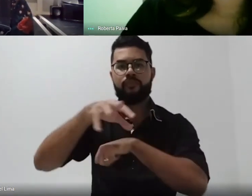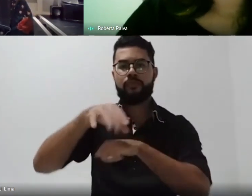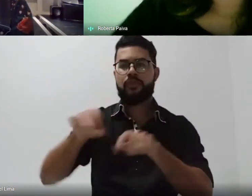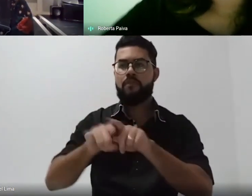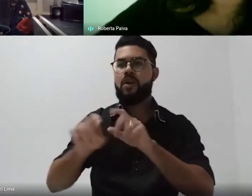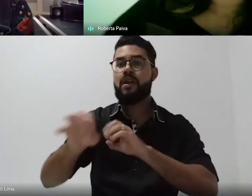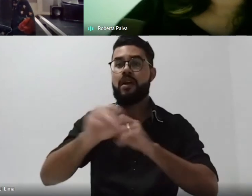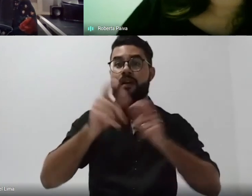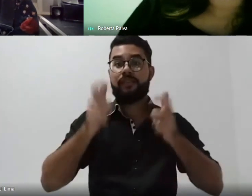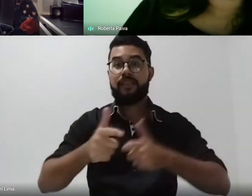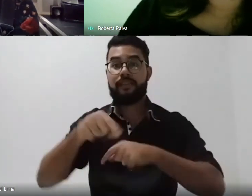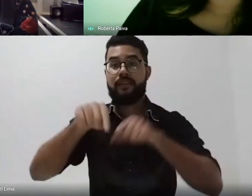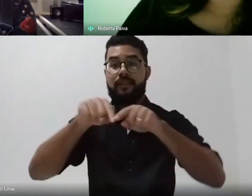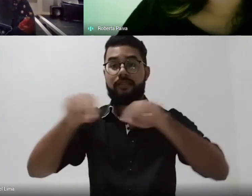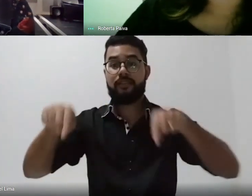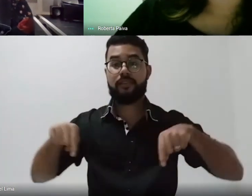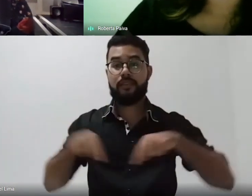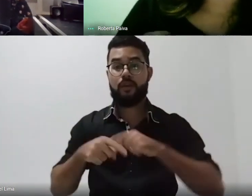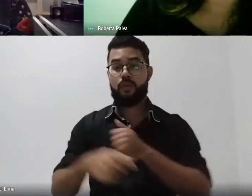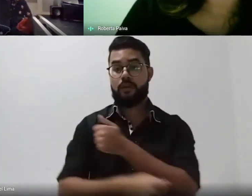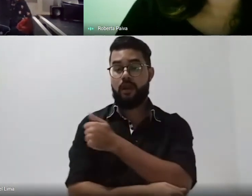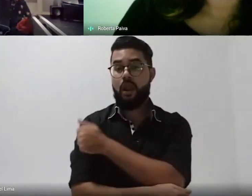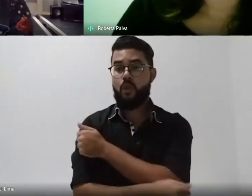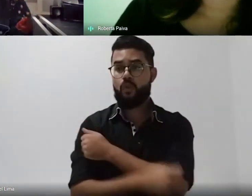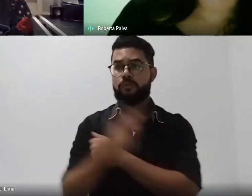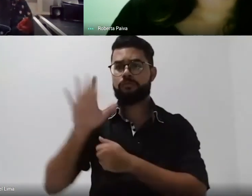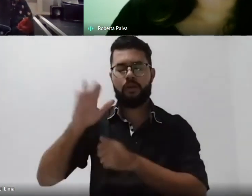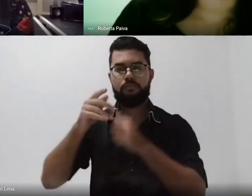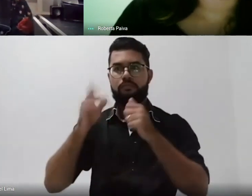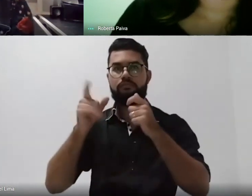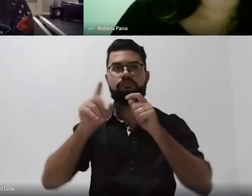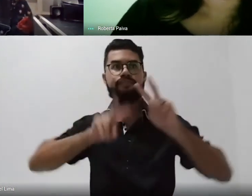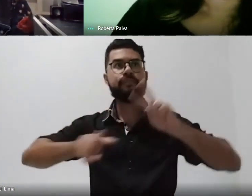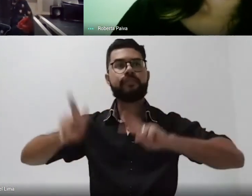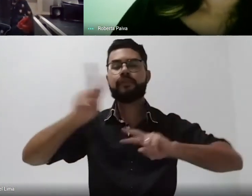também não ampliaram a sua visão a partir dessas